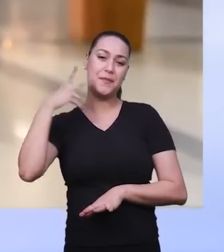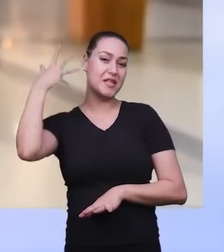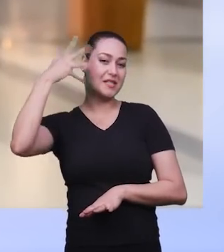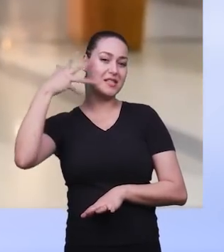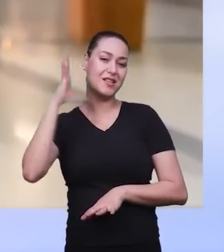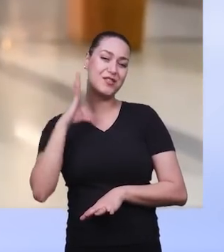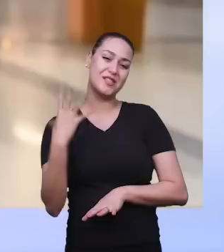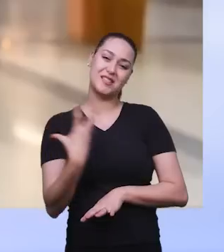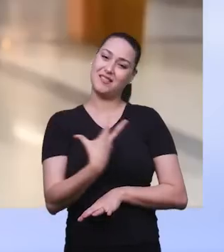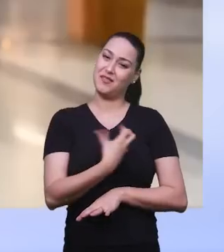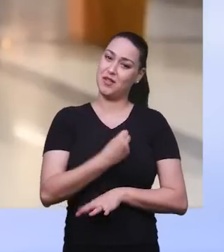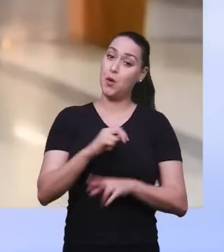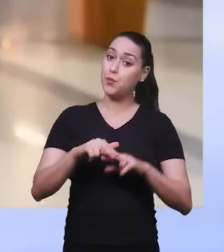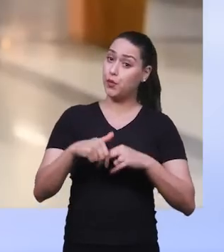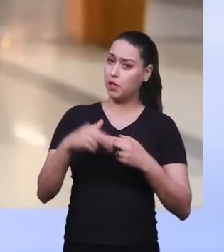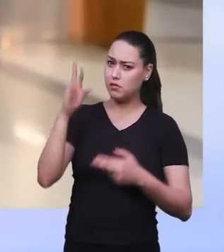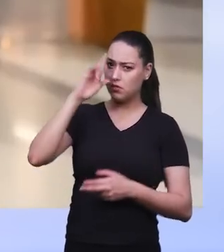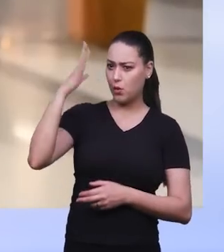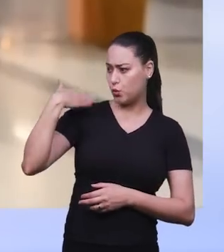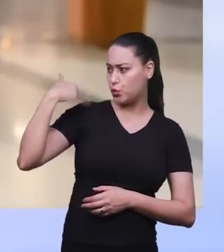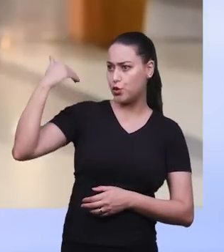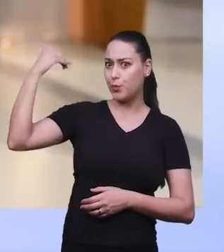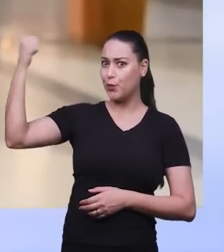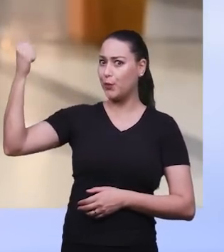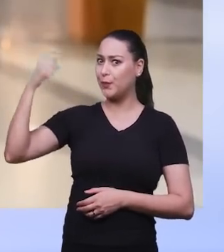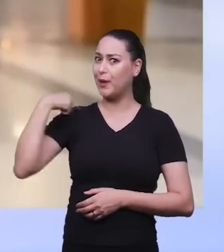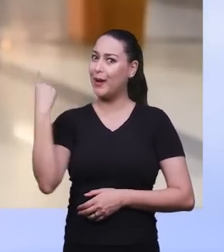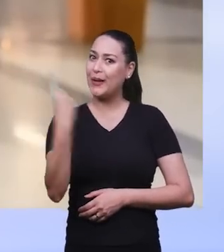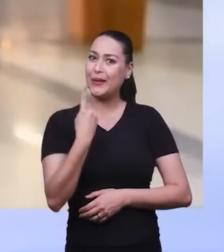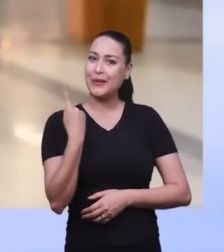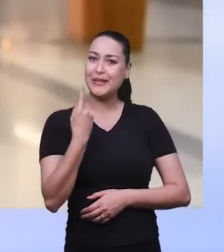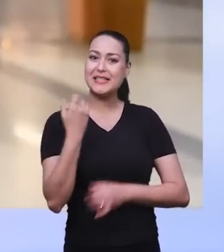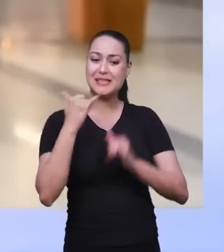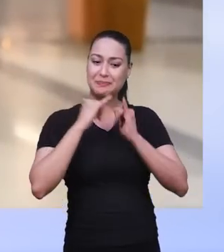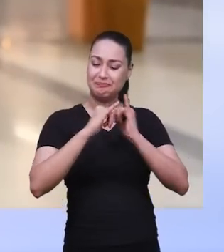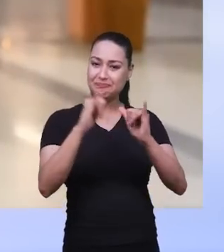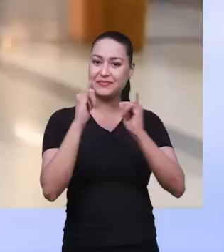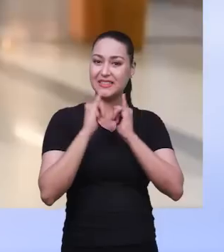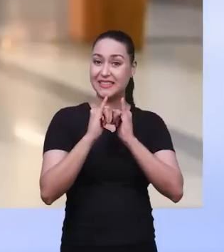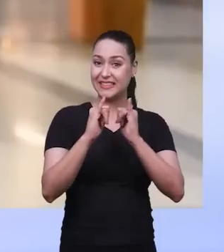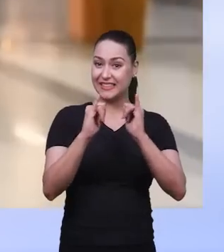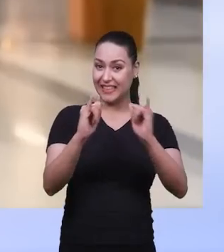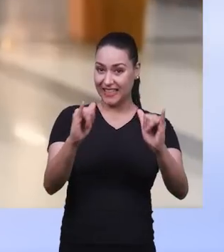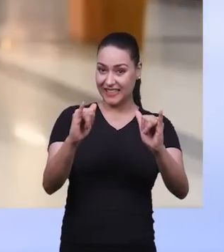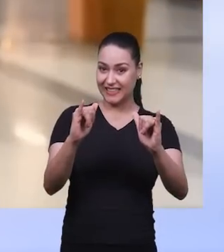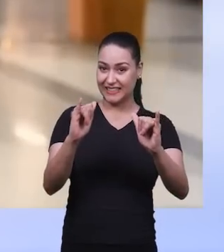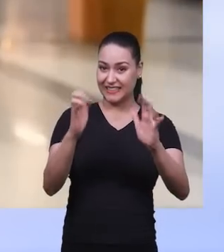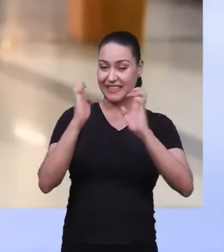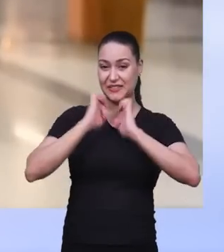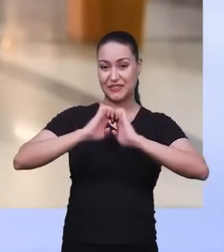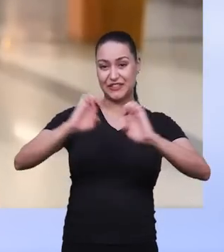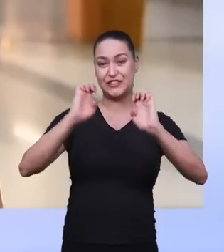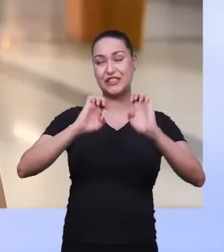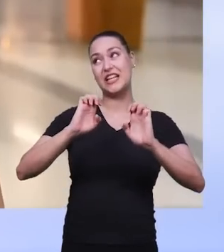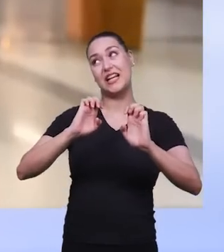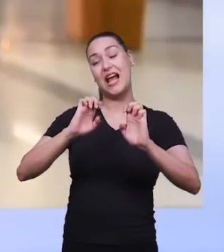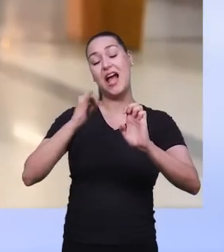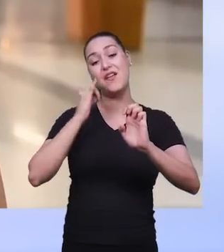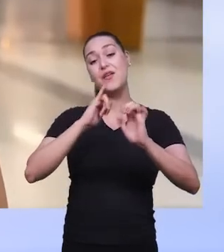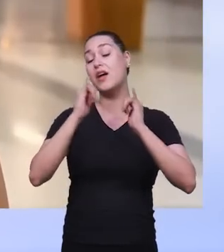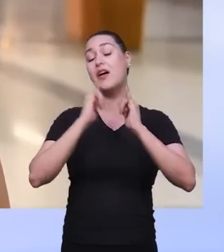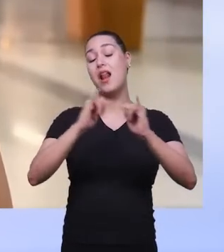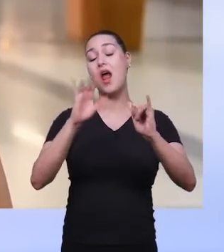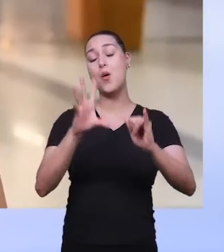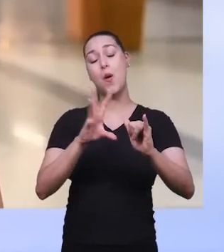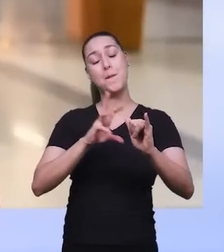salvação, porque foi para isso que o Senhor nos escolheu, né, para que nós pudéssemos anunciar o seu